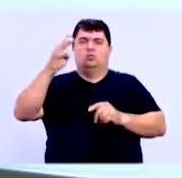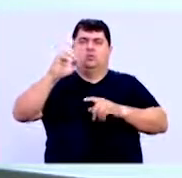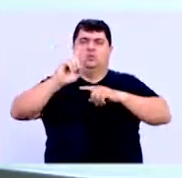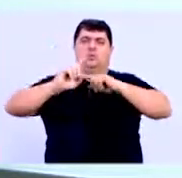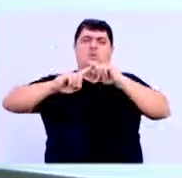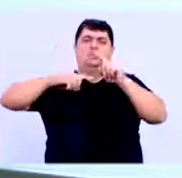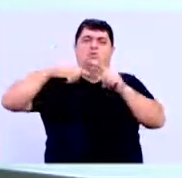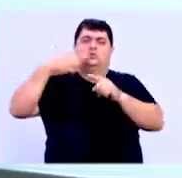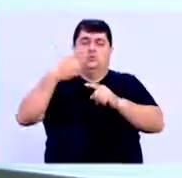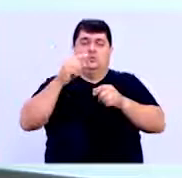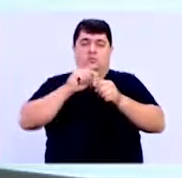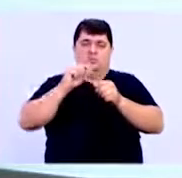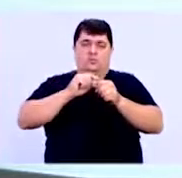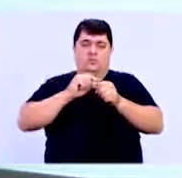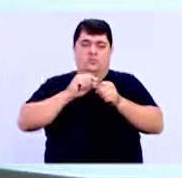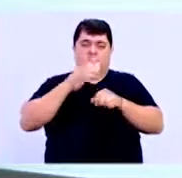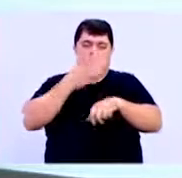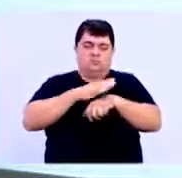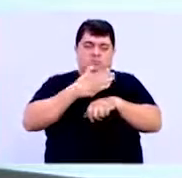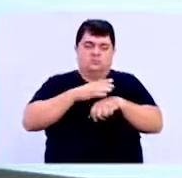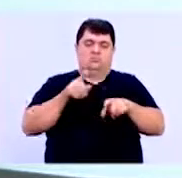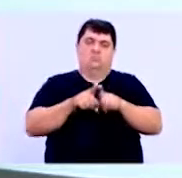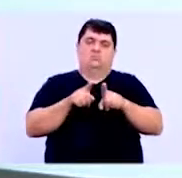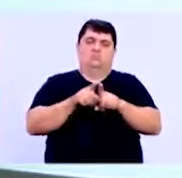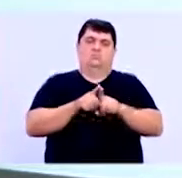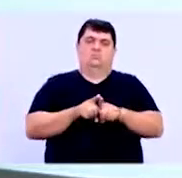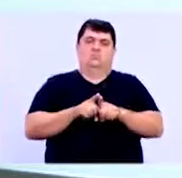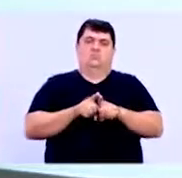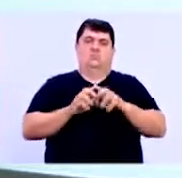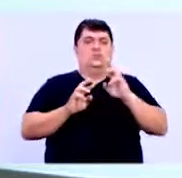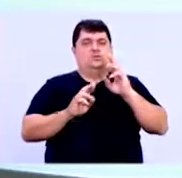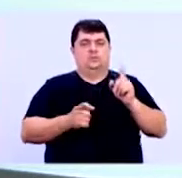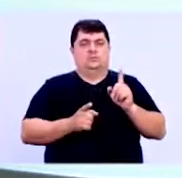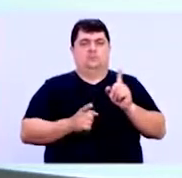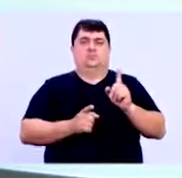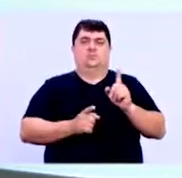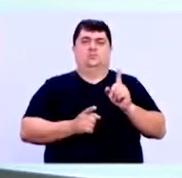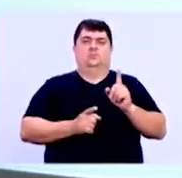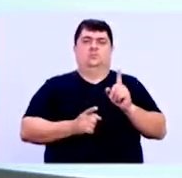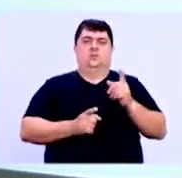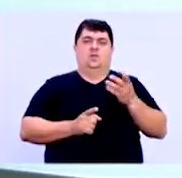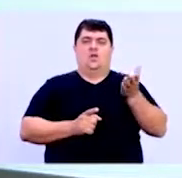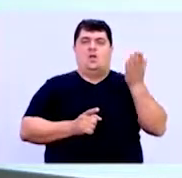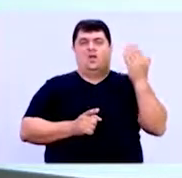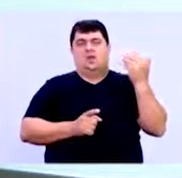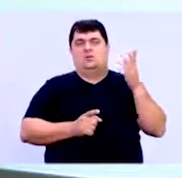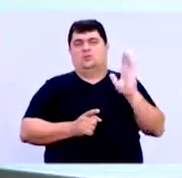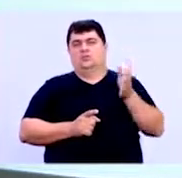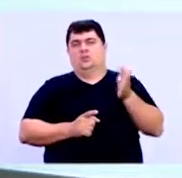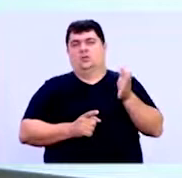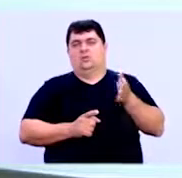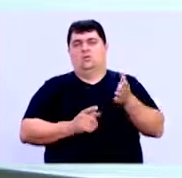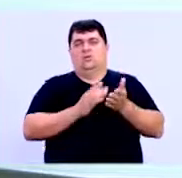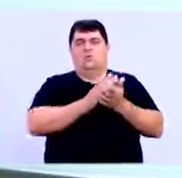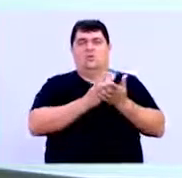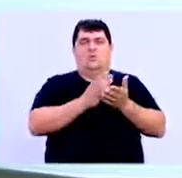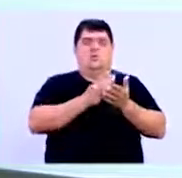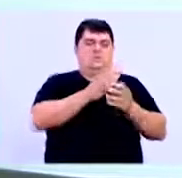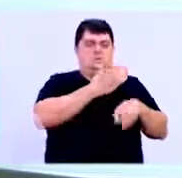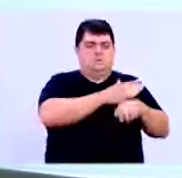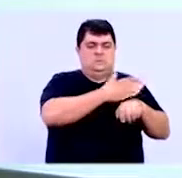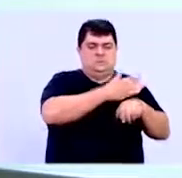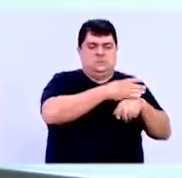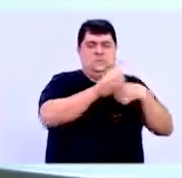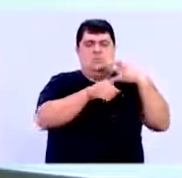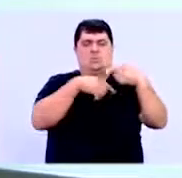vamos fundamentar toda a parte prática. Diferentemente do que a gente acontece, às vezes, de começar com a prática e depois